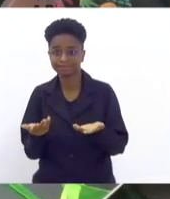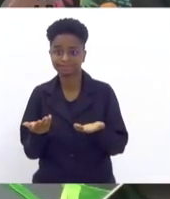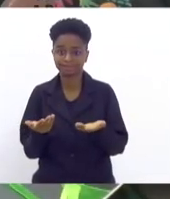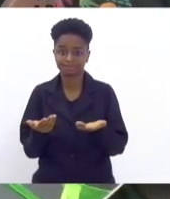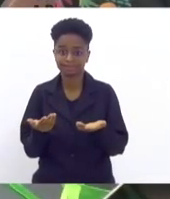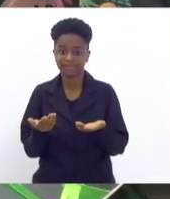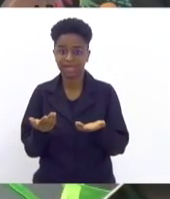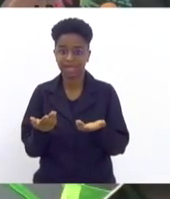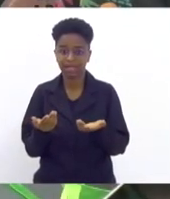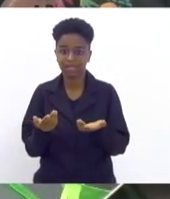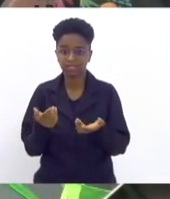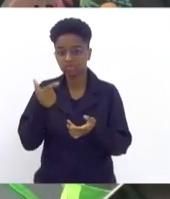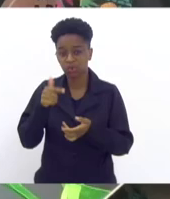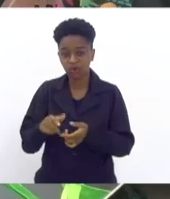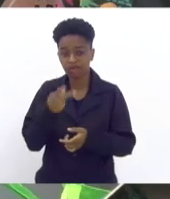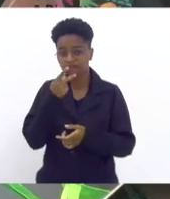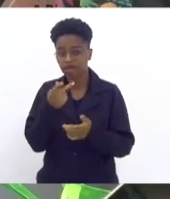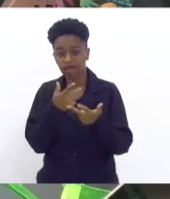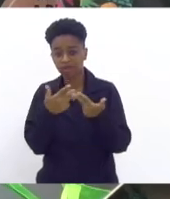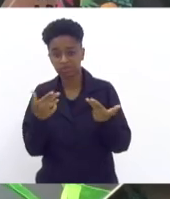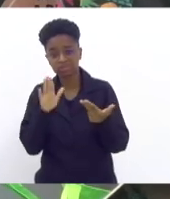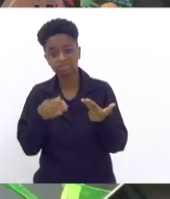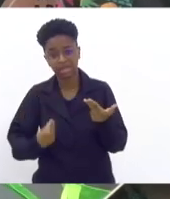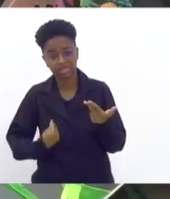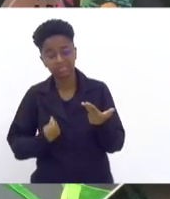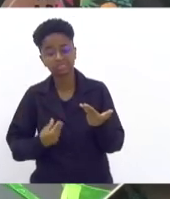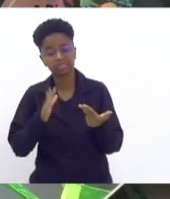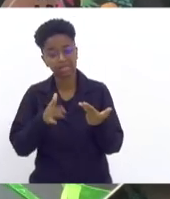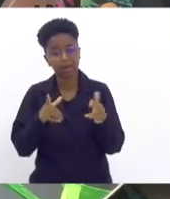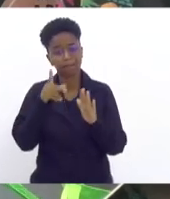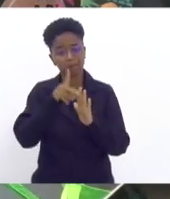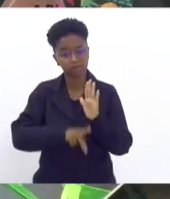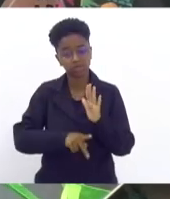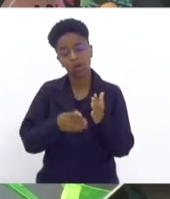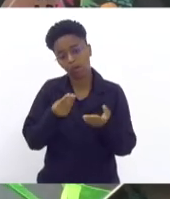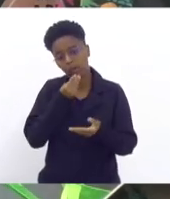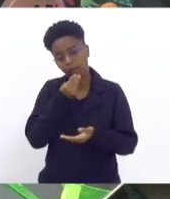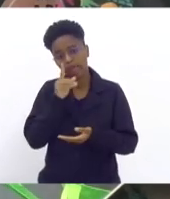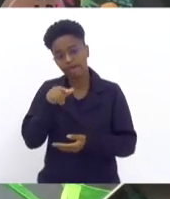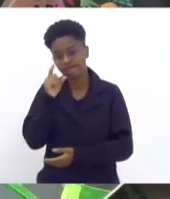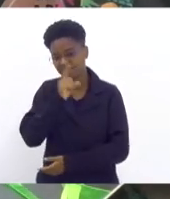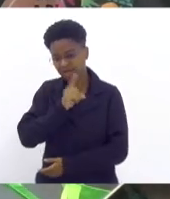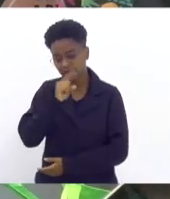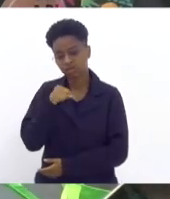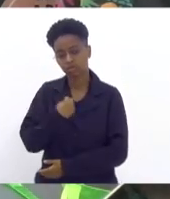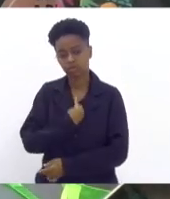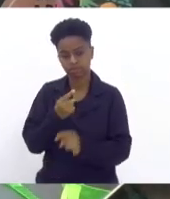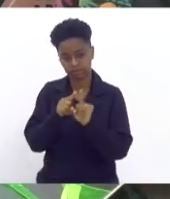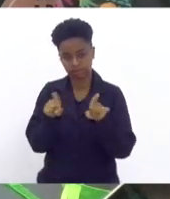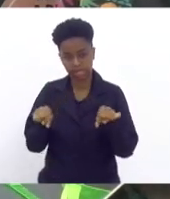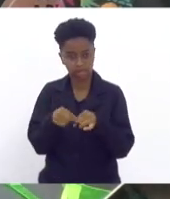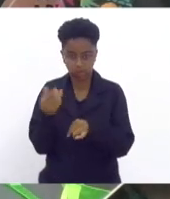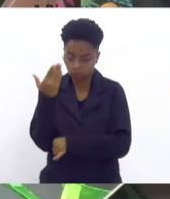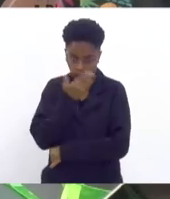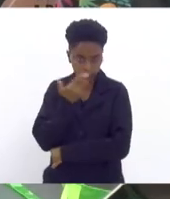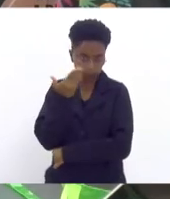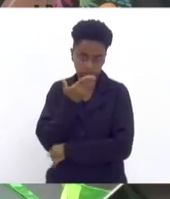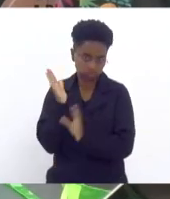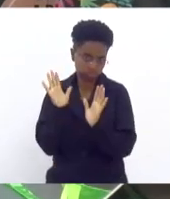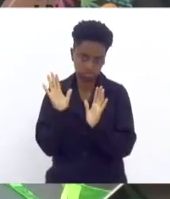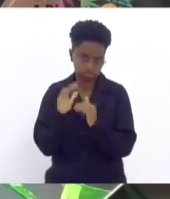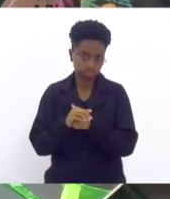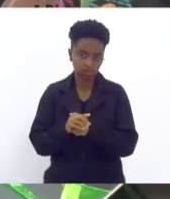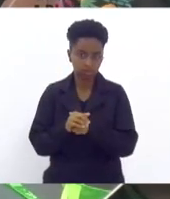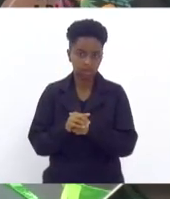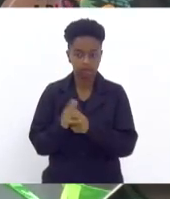acaba sendo um pouco redundante com relação aos projetos. Com certeza foi uma falha do nosso gabinete a não ter visto isso